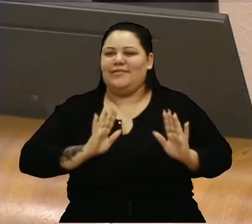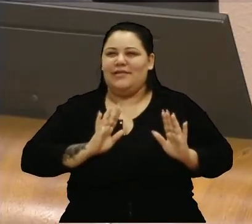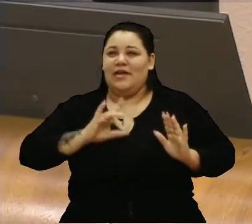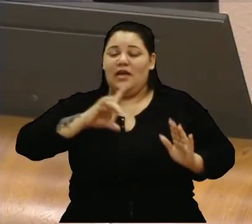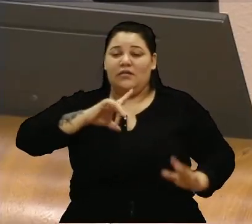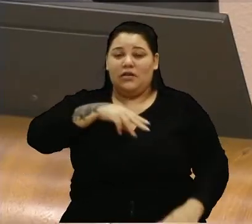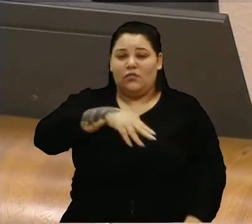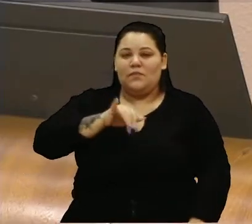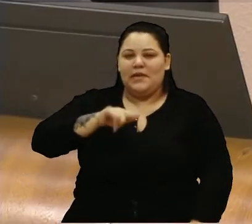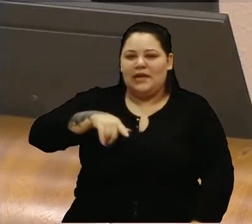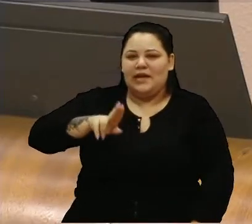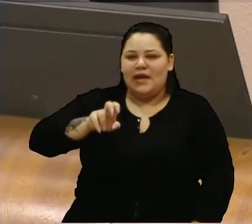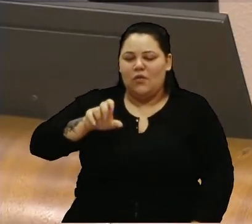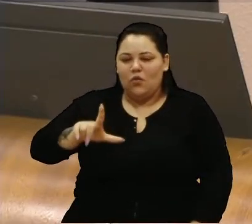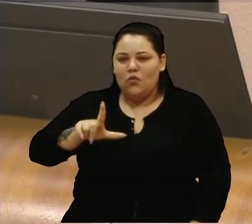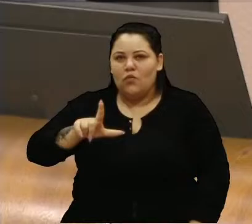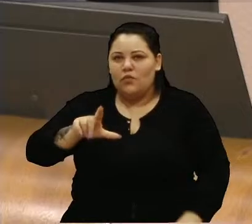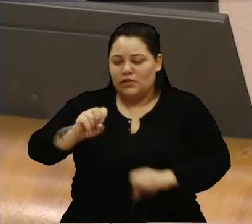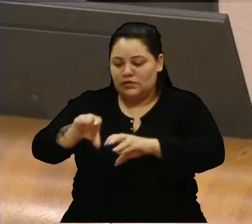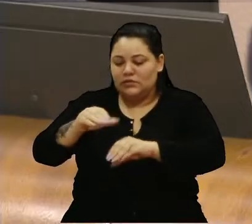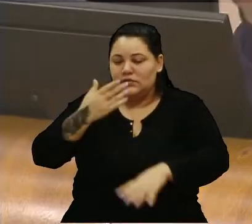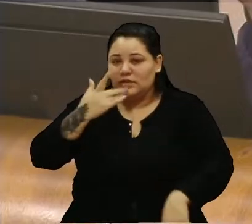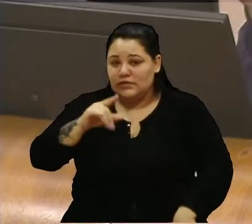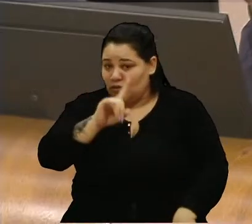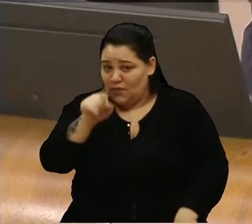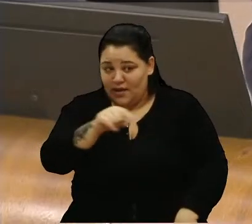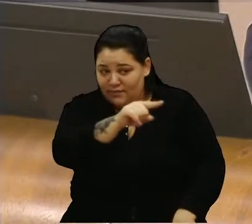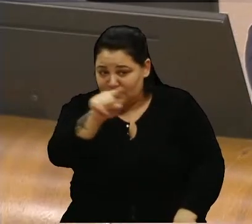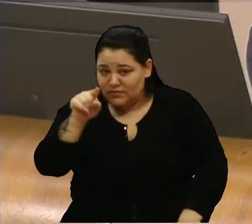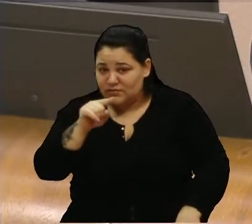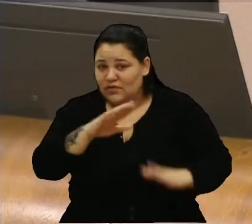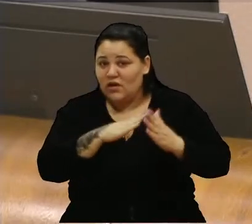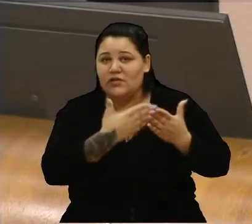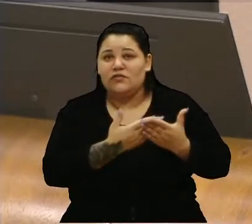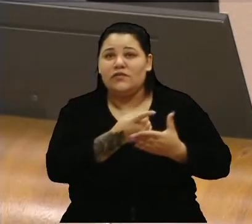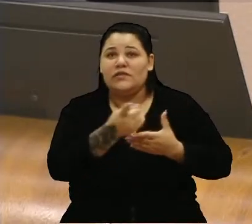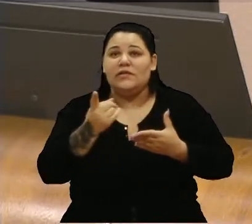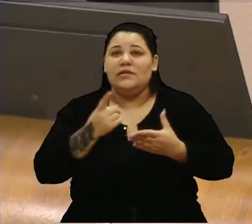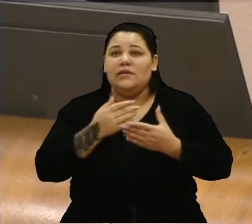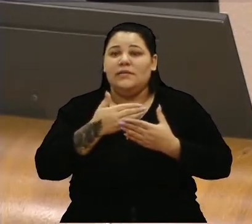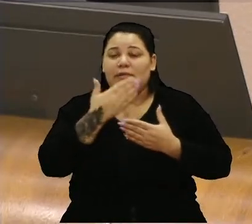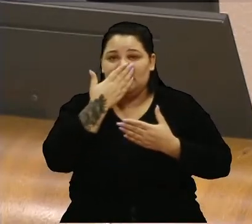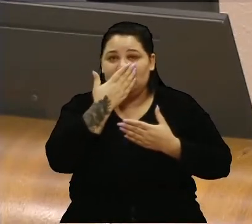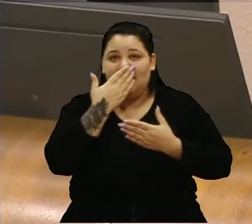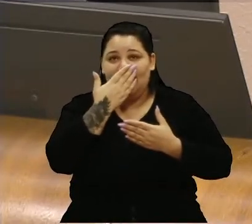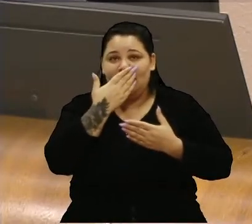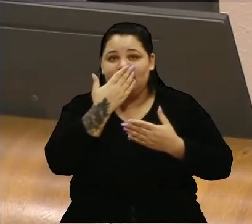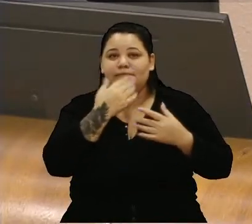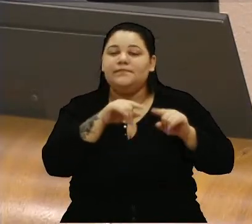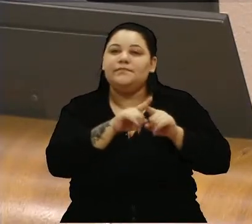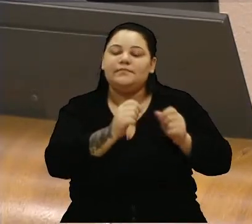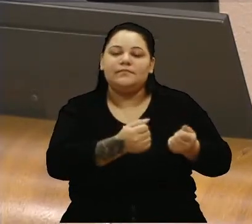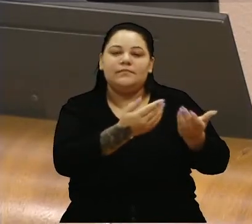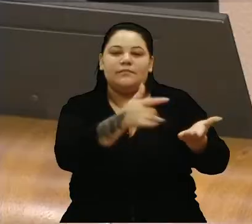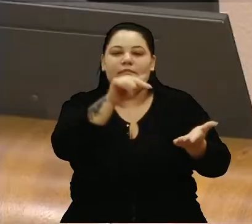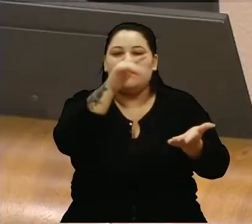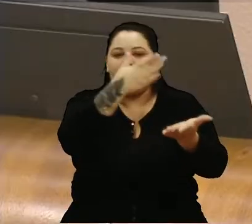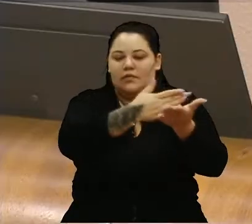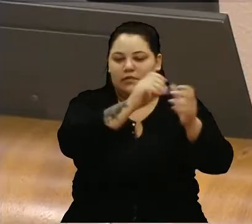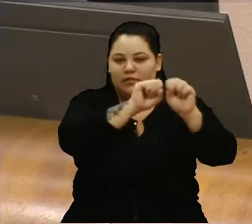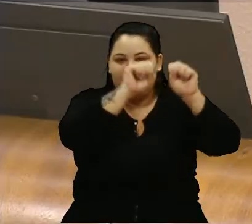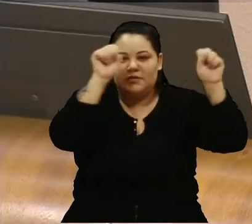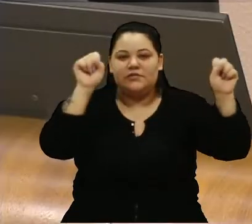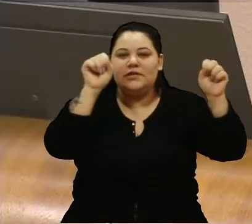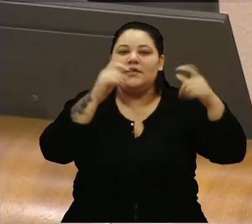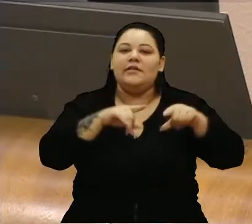educação infantil, não de uma das escolas de vocês, mas uma escola. E quando eu entrego ele às 7h30 da manhã,